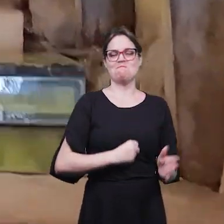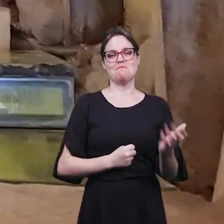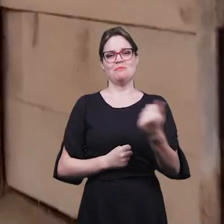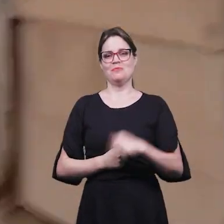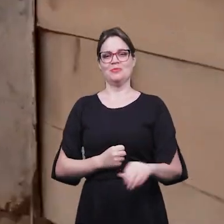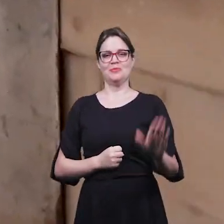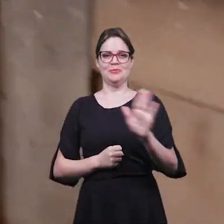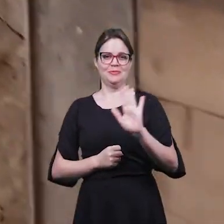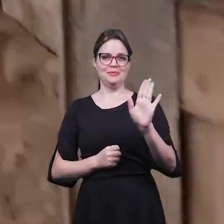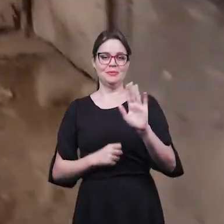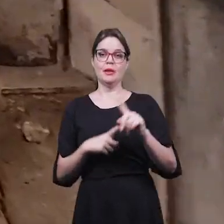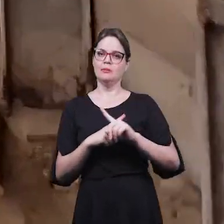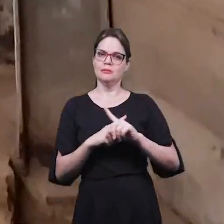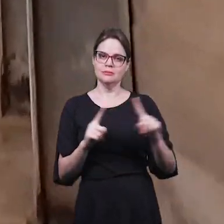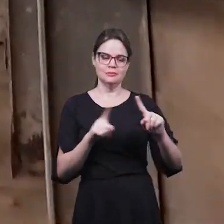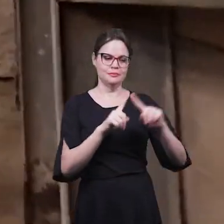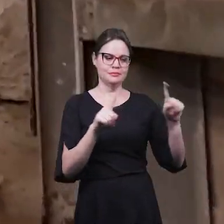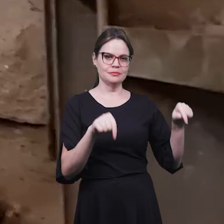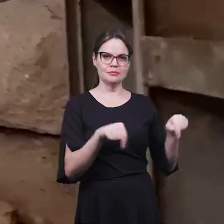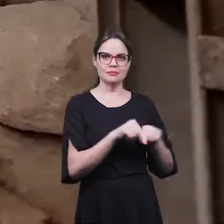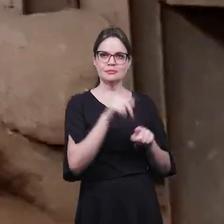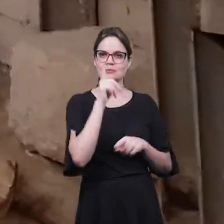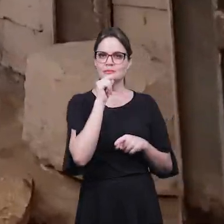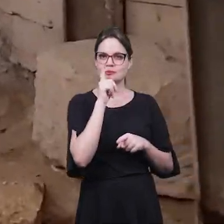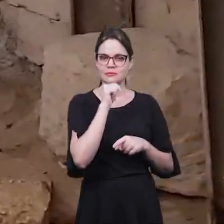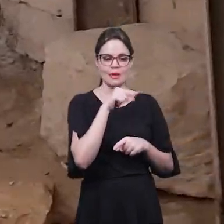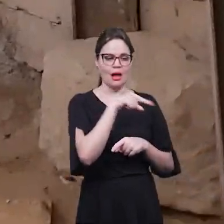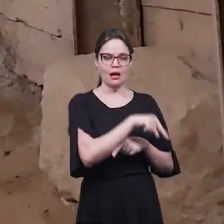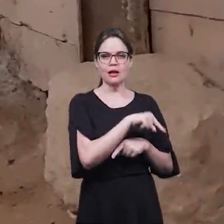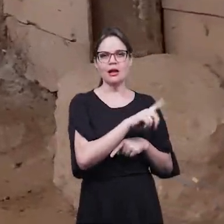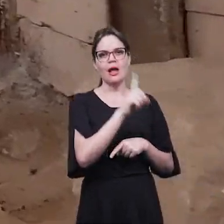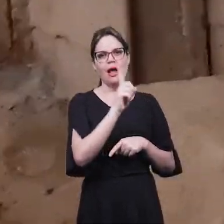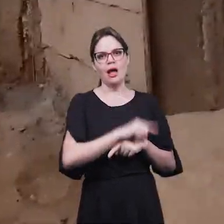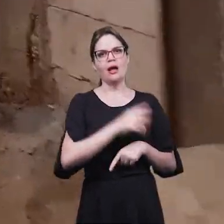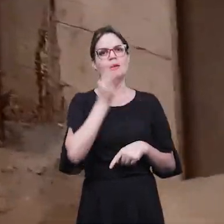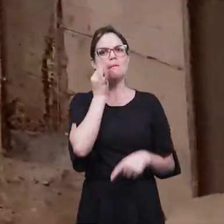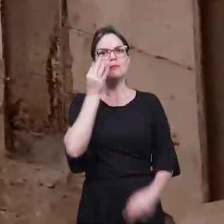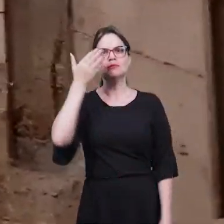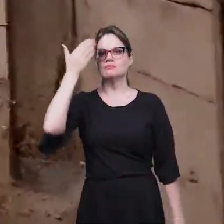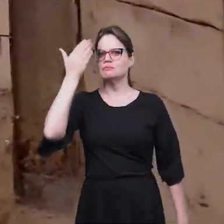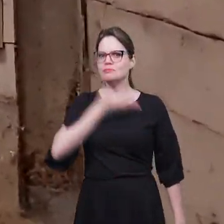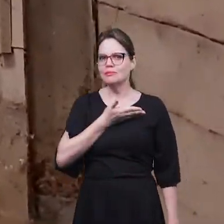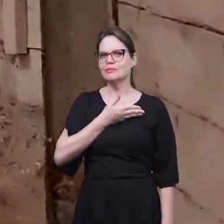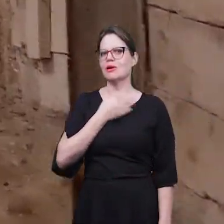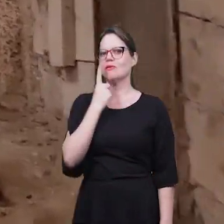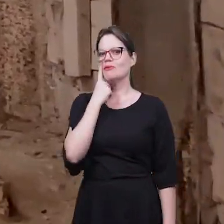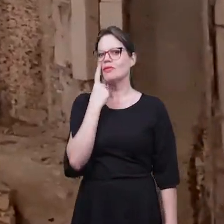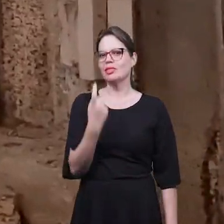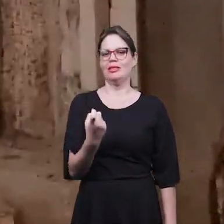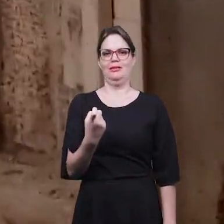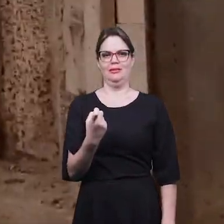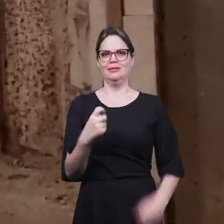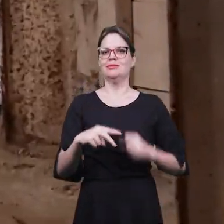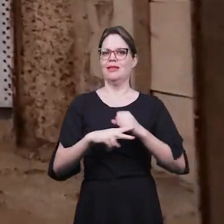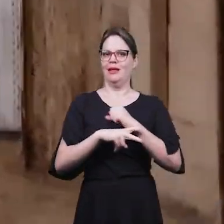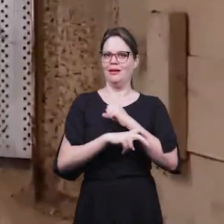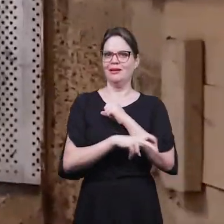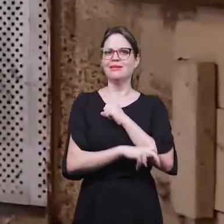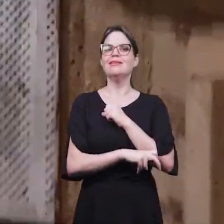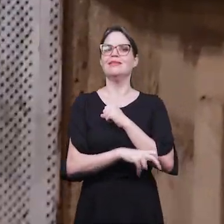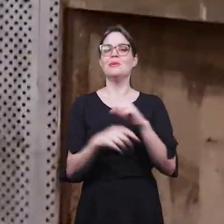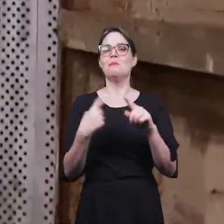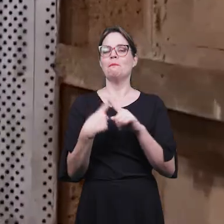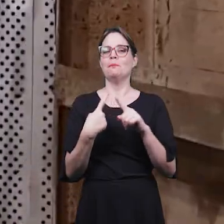bênção, né? Mas o tanque de Siloé está aqui, evidência arqueológica